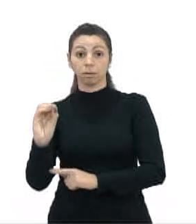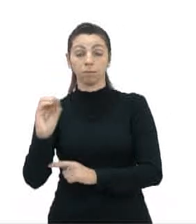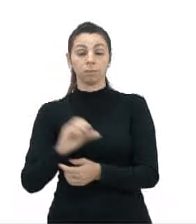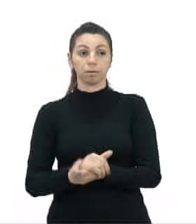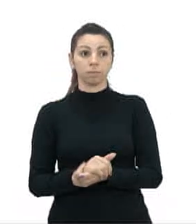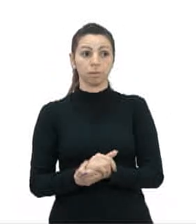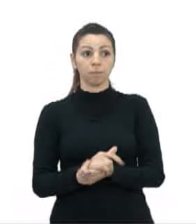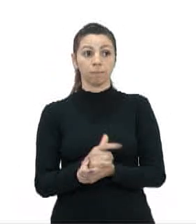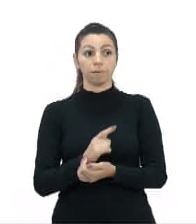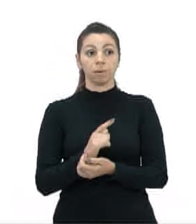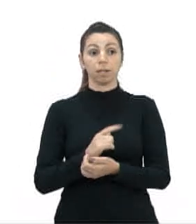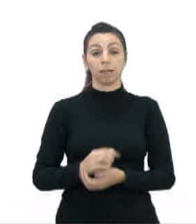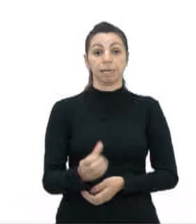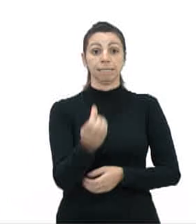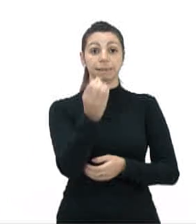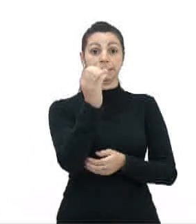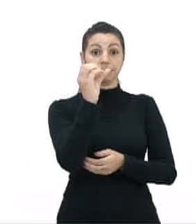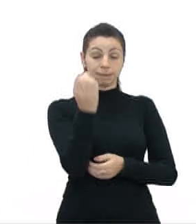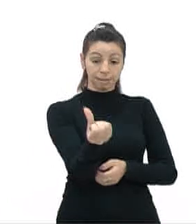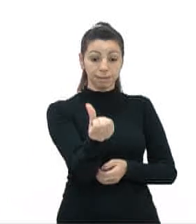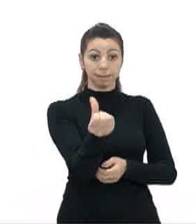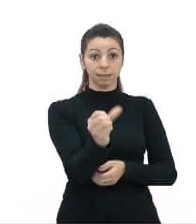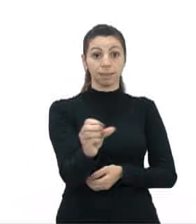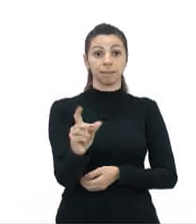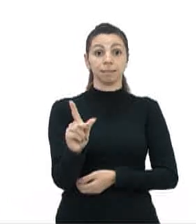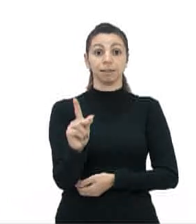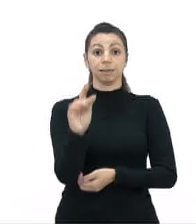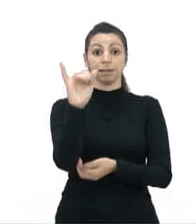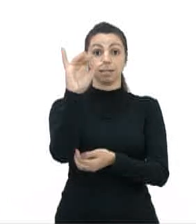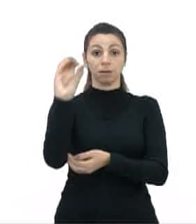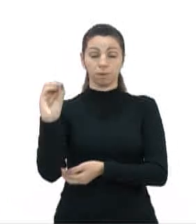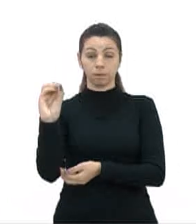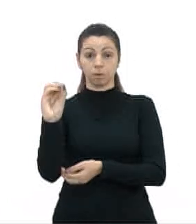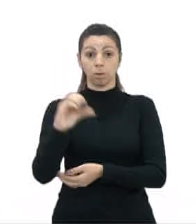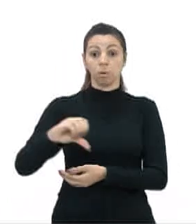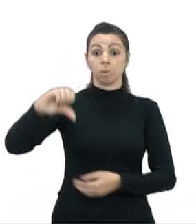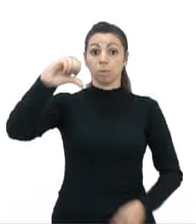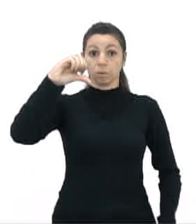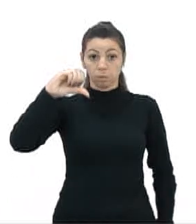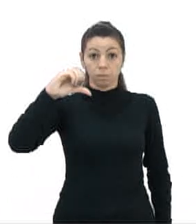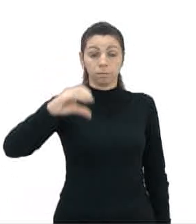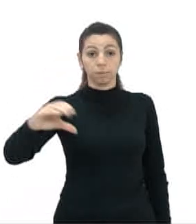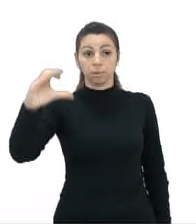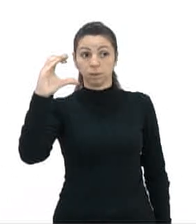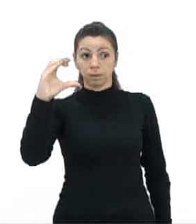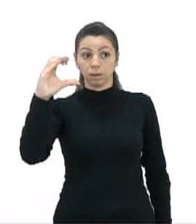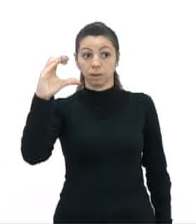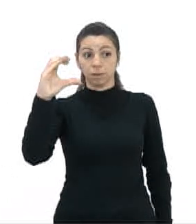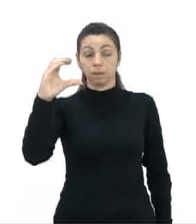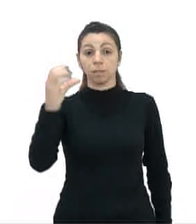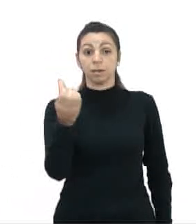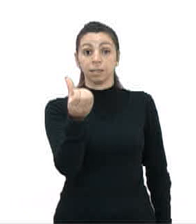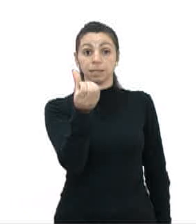6 iodatos, 9 carbonos, 6 e 9.